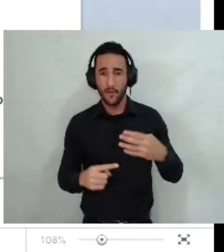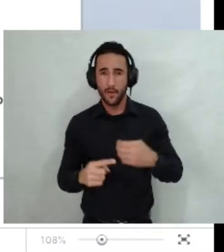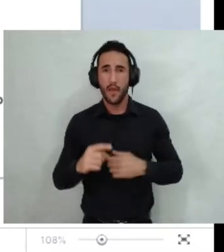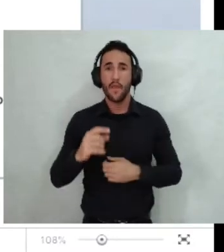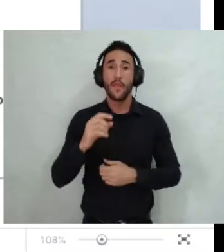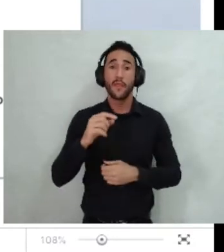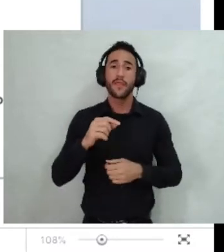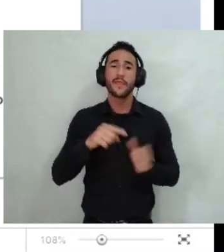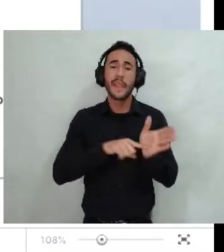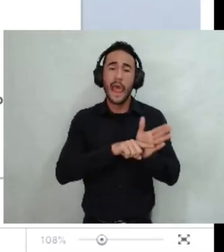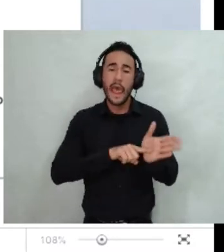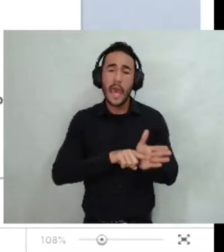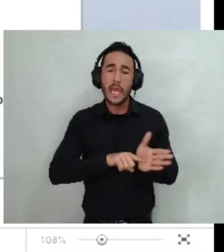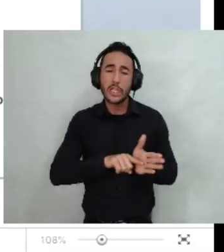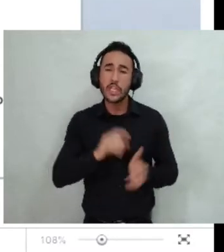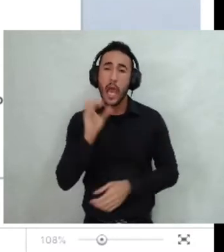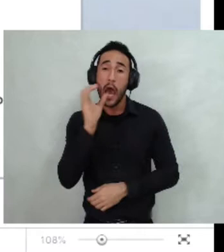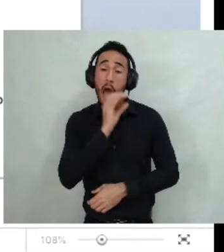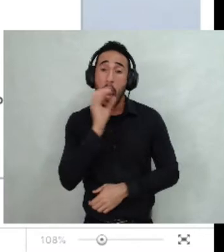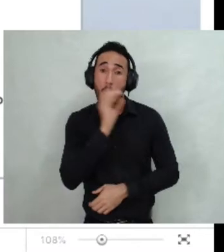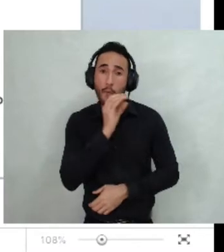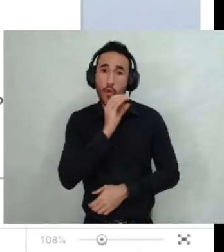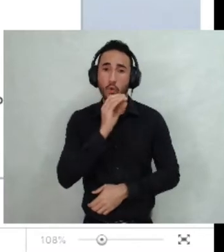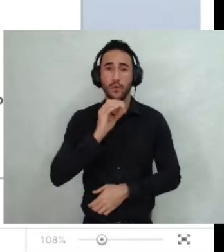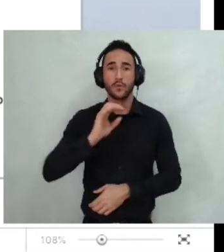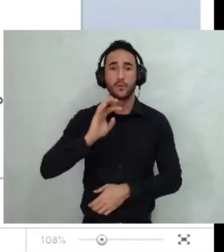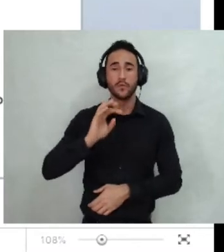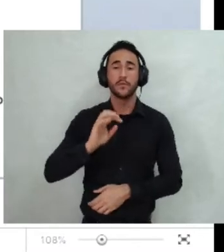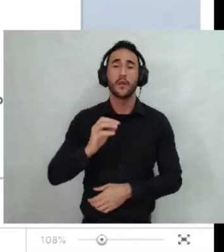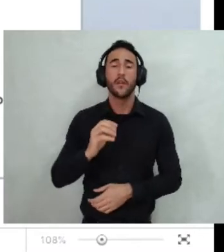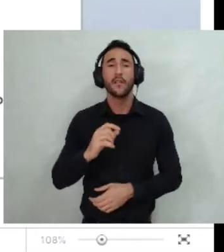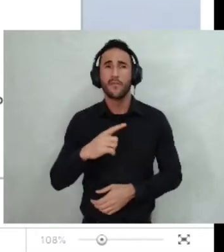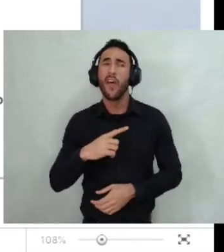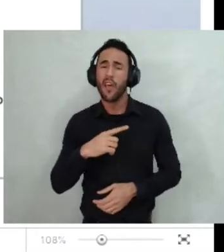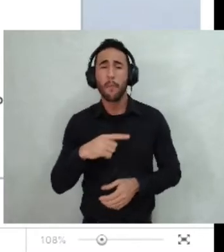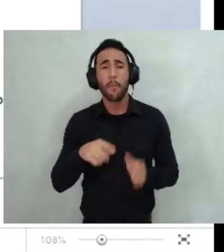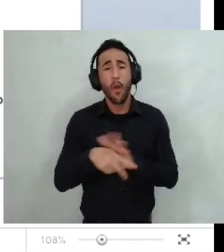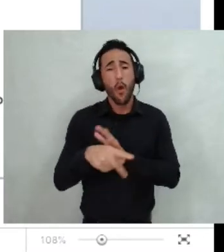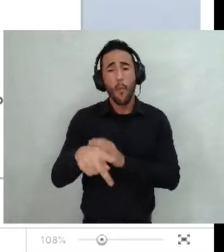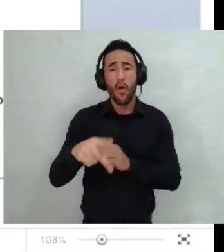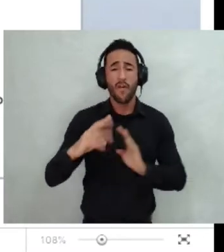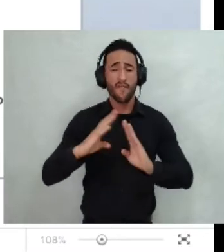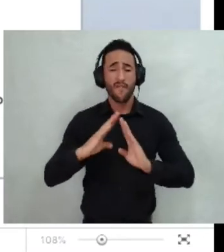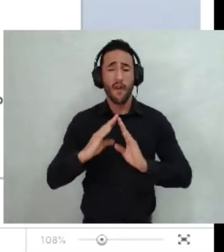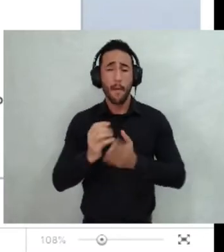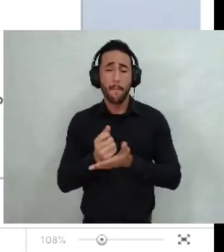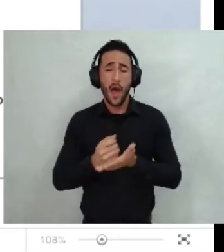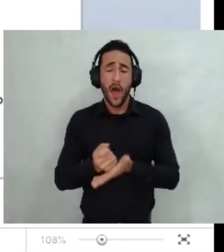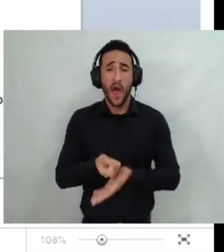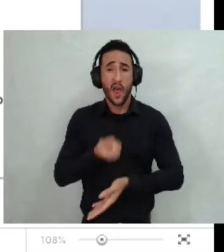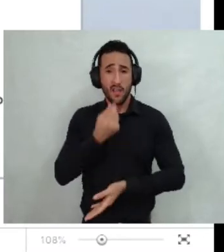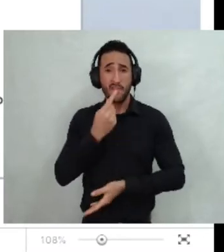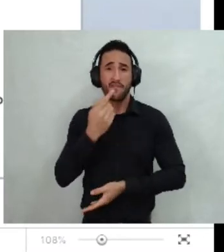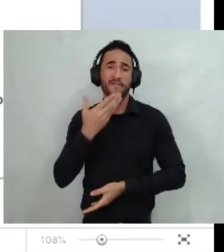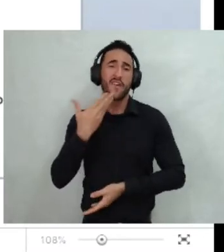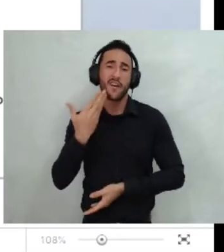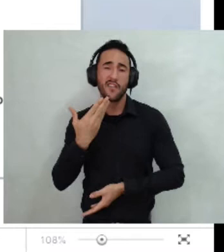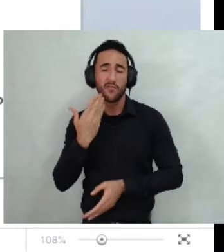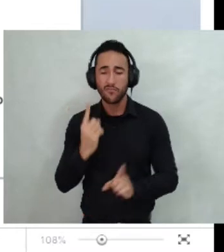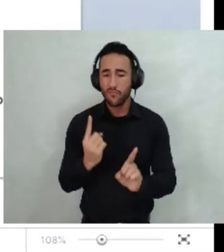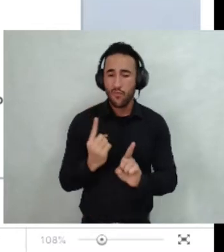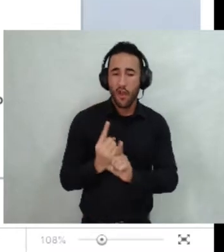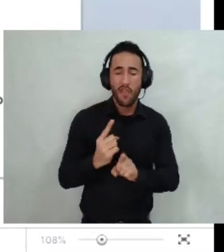muito conhecidos, têm à disposição nas farmácias, estão sendo realizados em vários serviços,